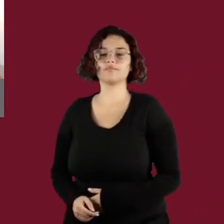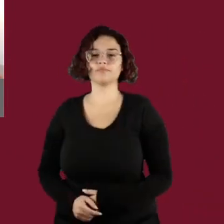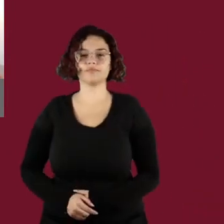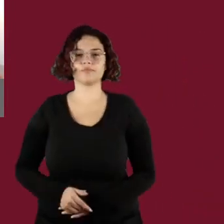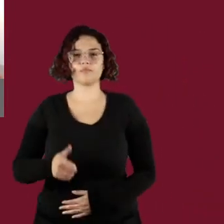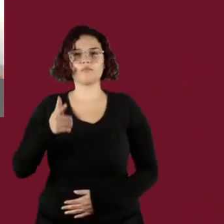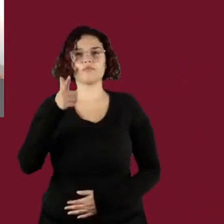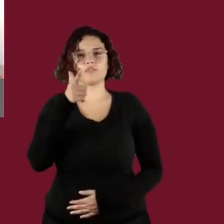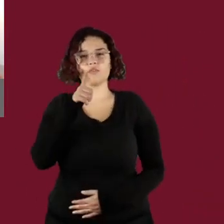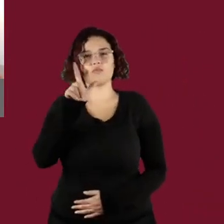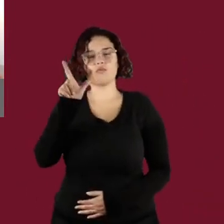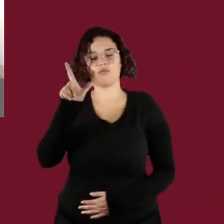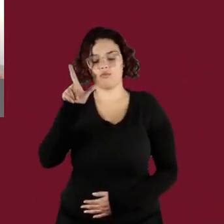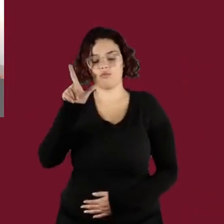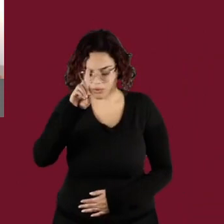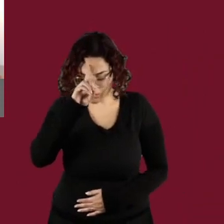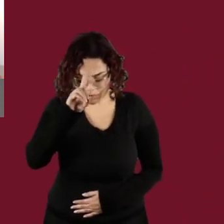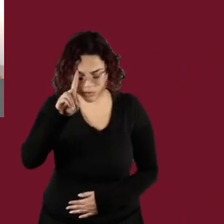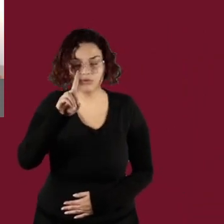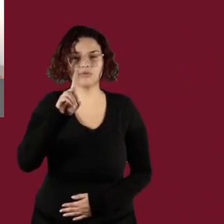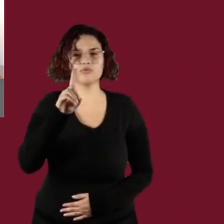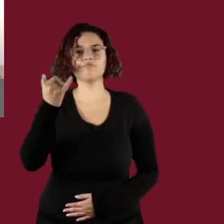coisa que dizia,